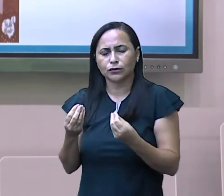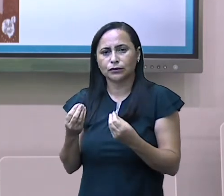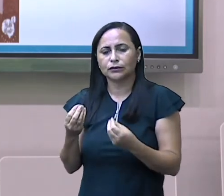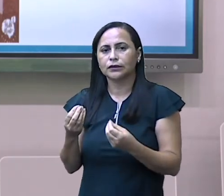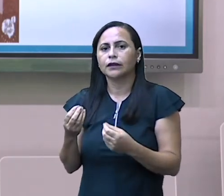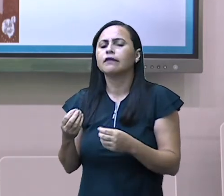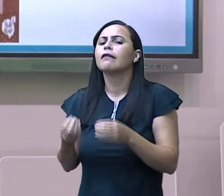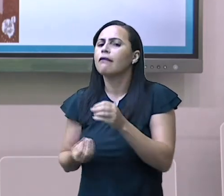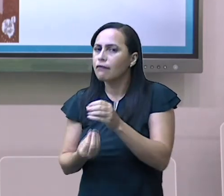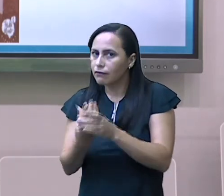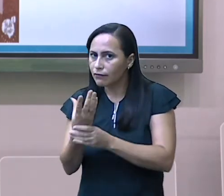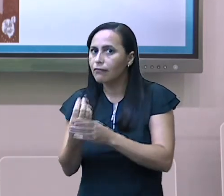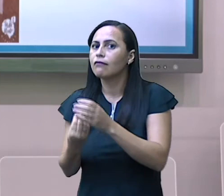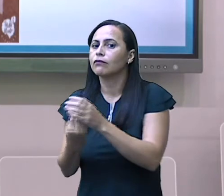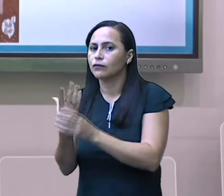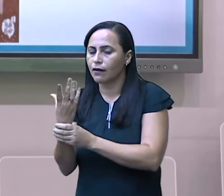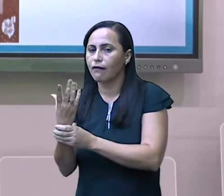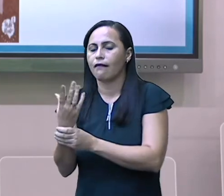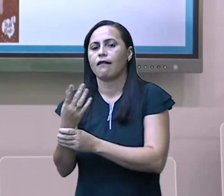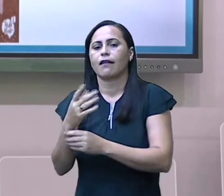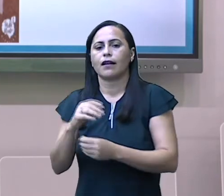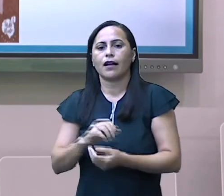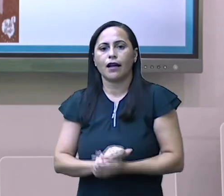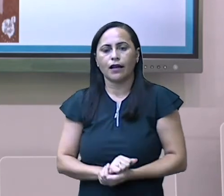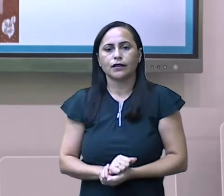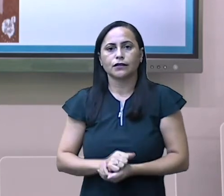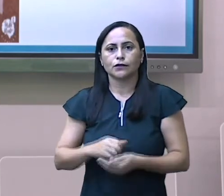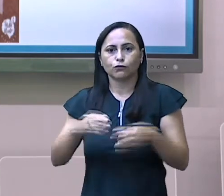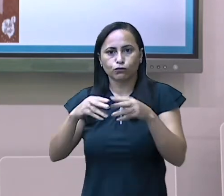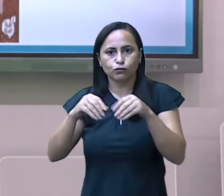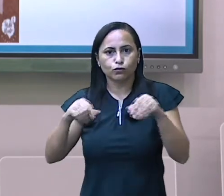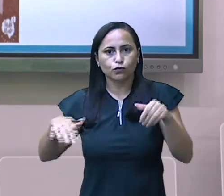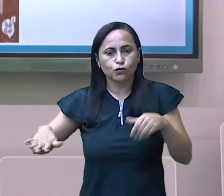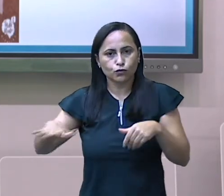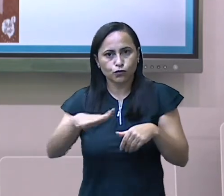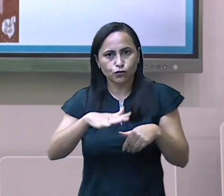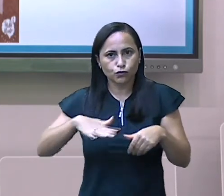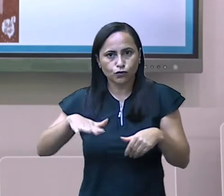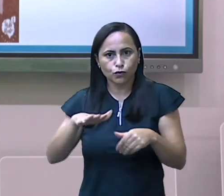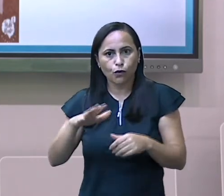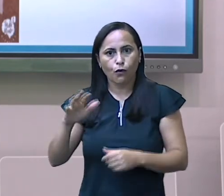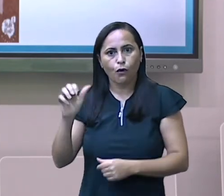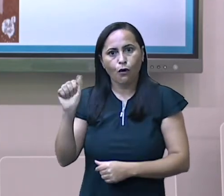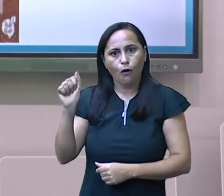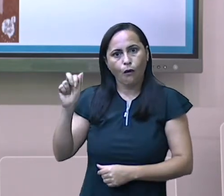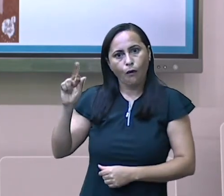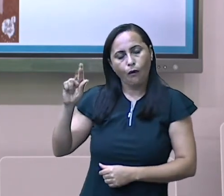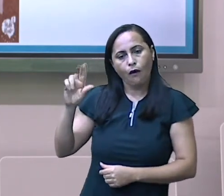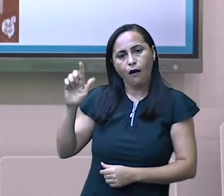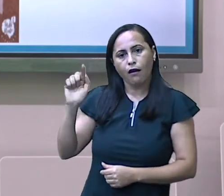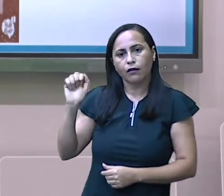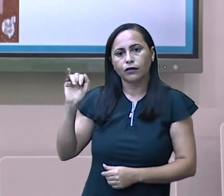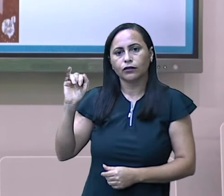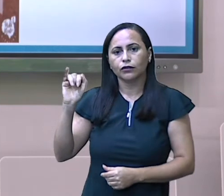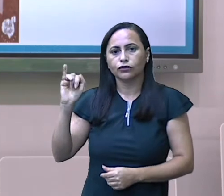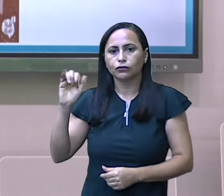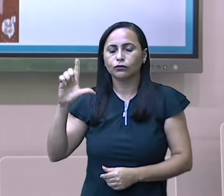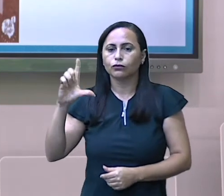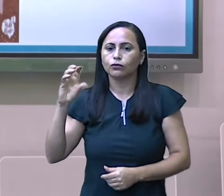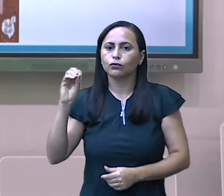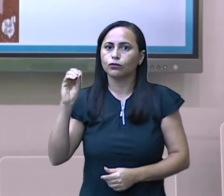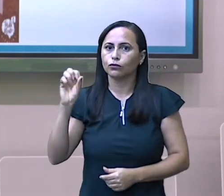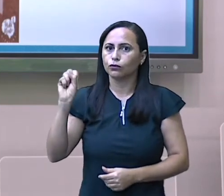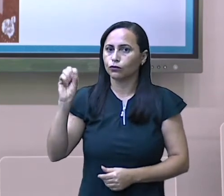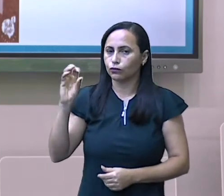se desenvolvem no solo argiloso. Mas para a produção agrícola, falando mesmo da agricultura,